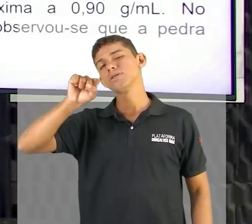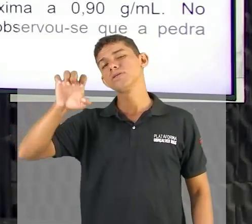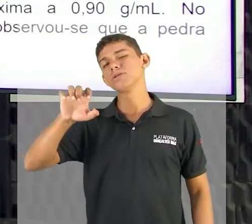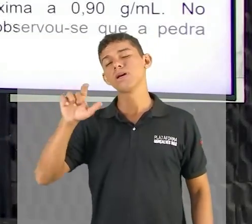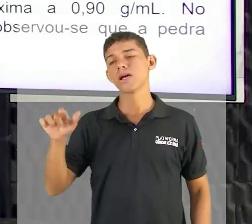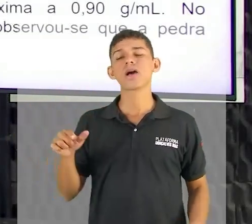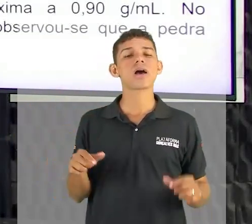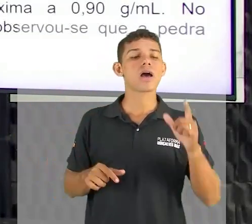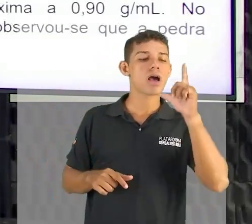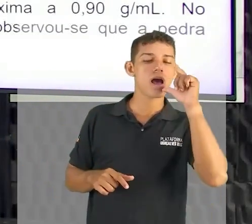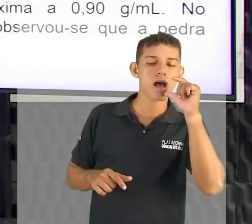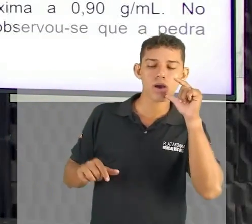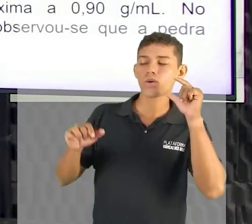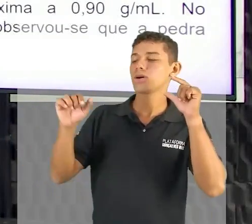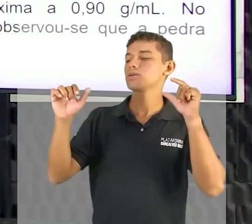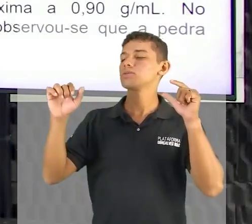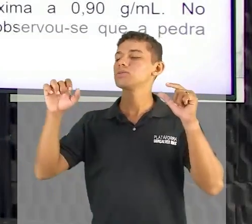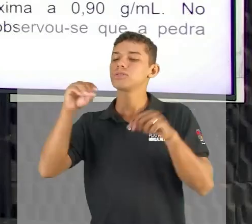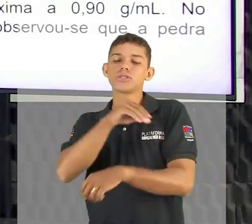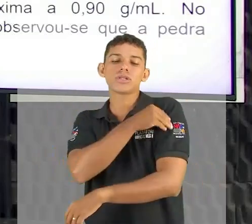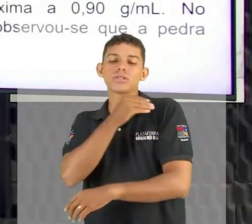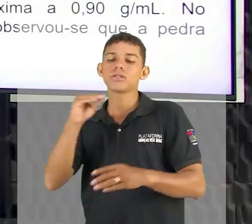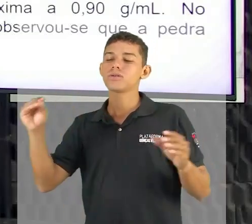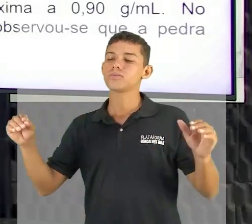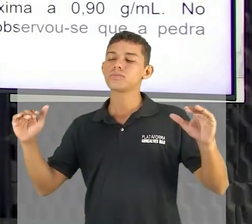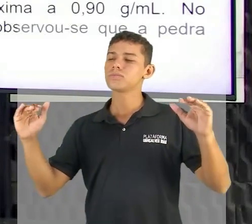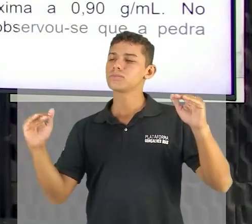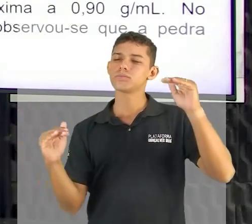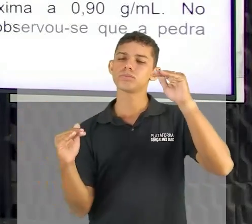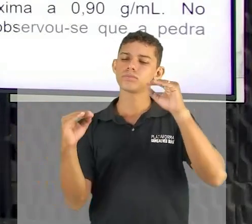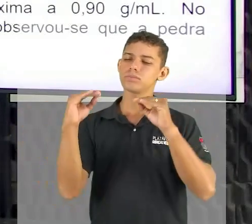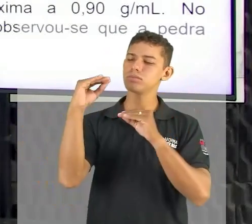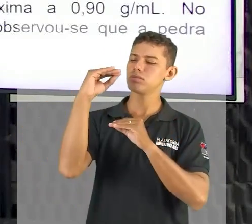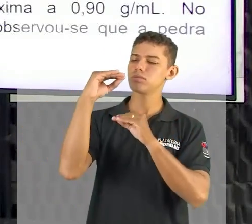coloco água e etanol, quem fica em cima?